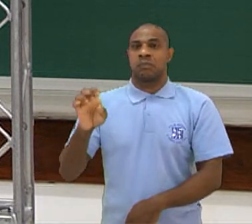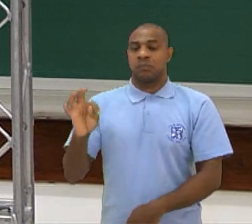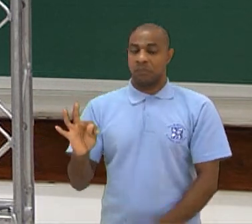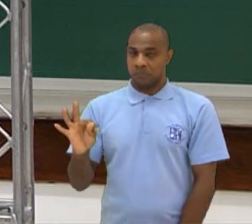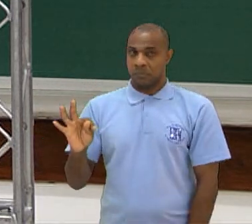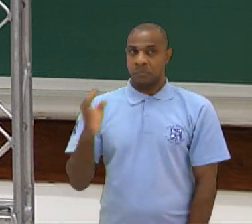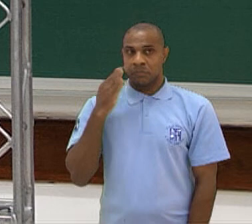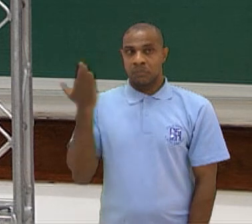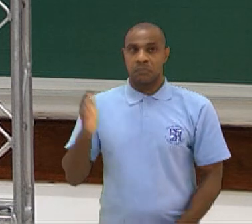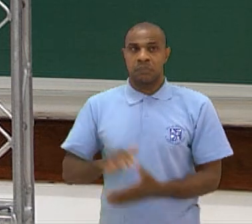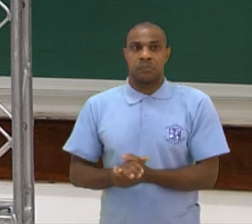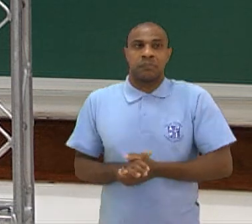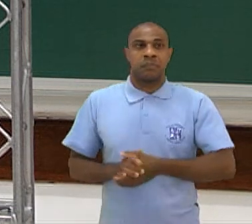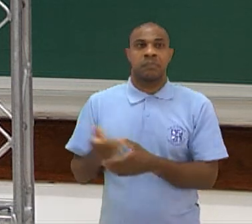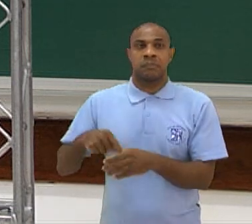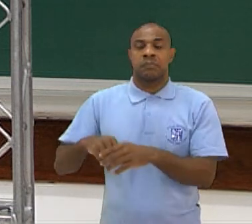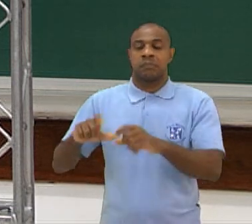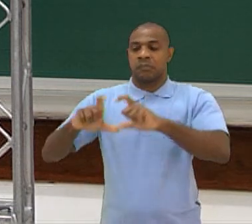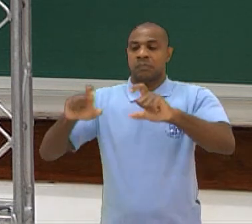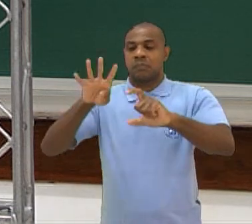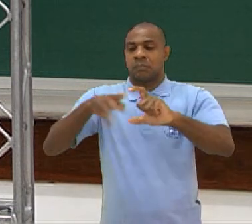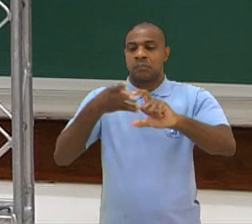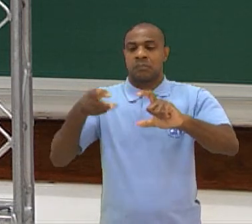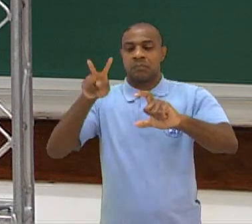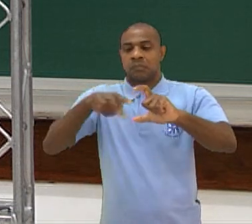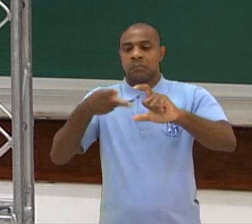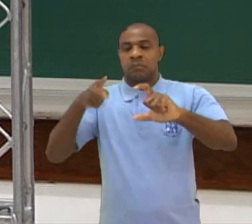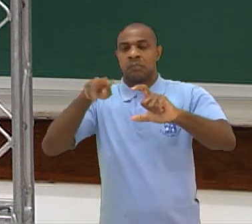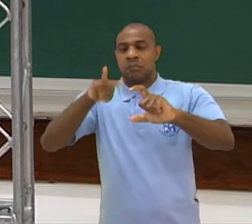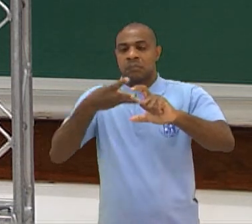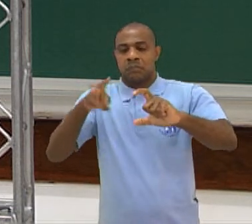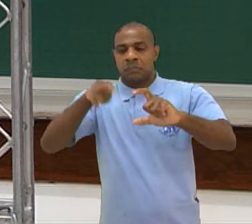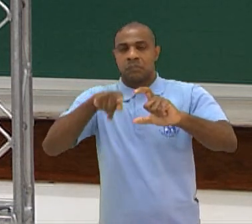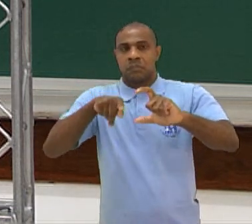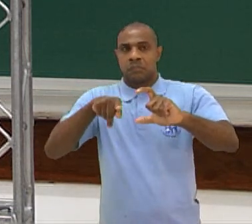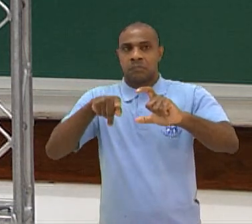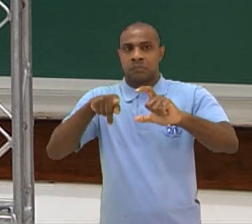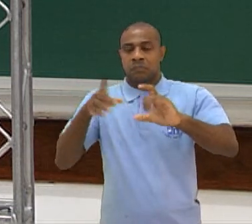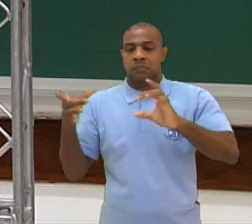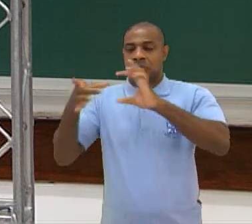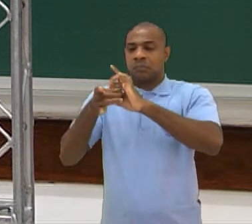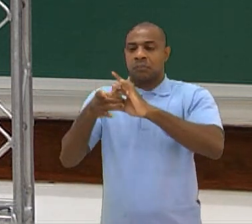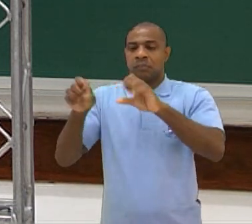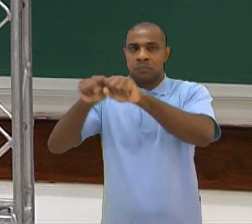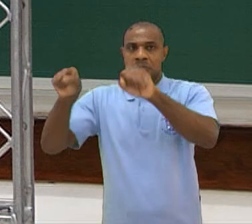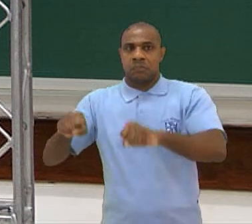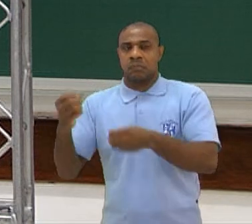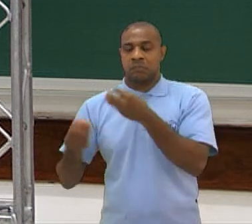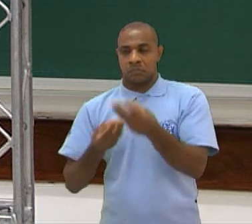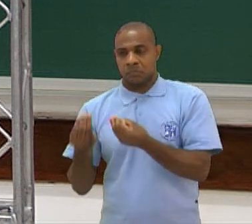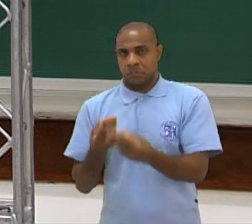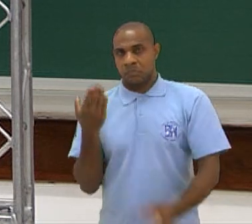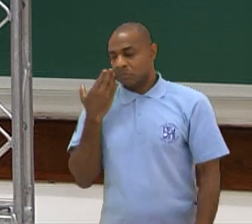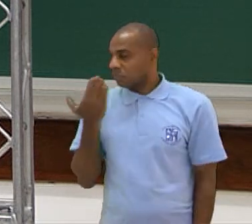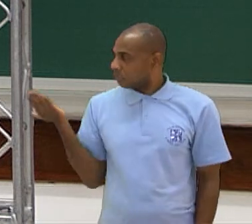Então, determinante da matriz incompleta associada ao sistema. Matriz incompleta, matriz dos